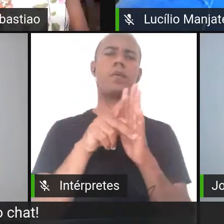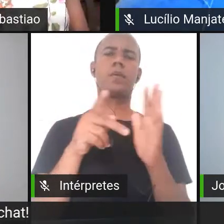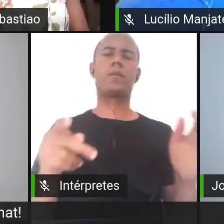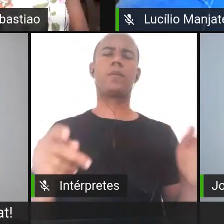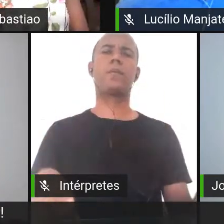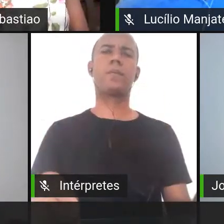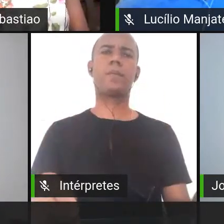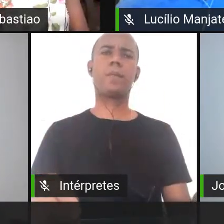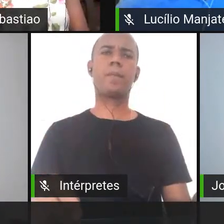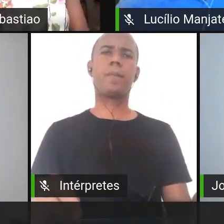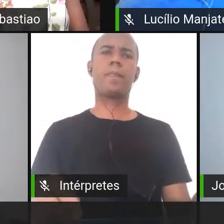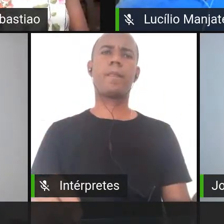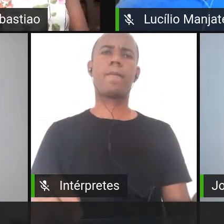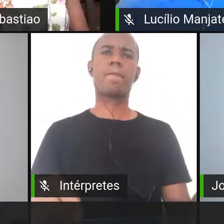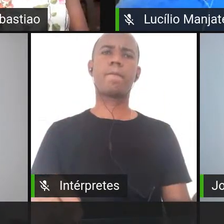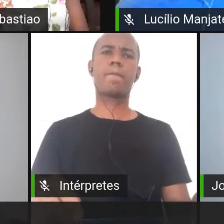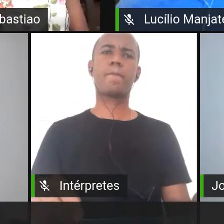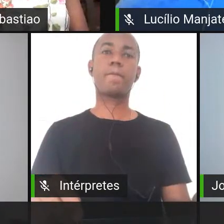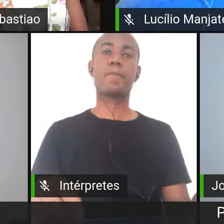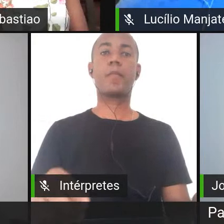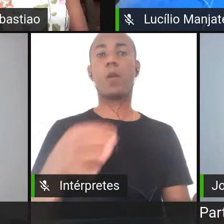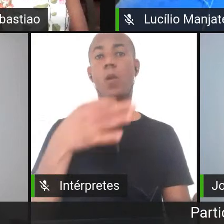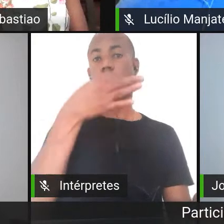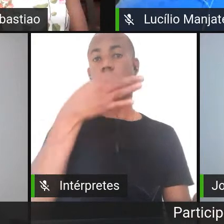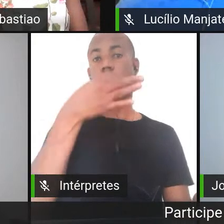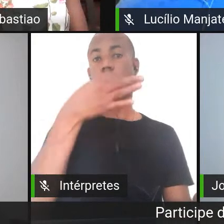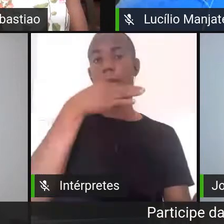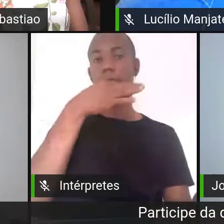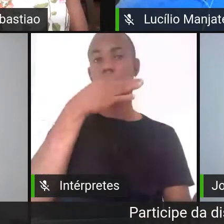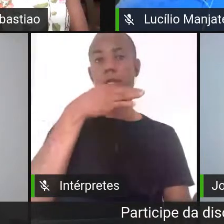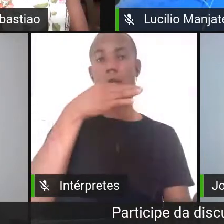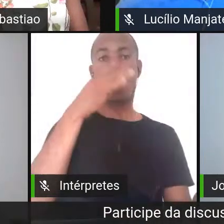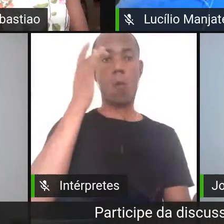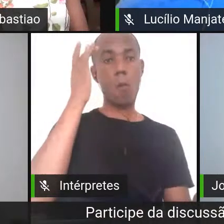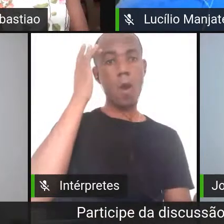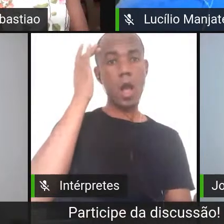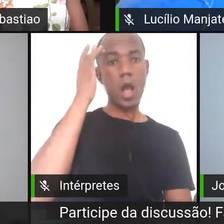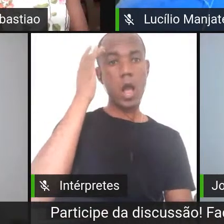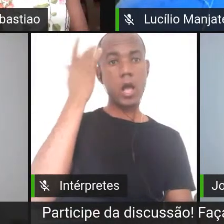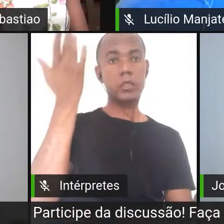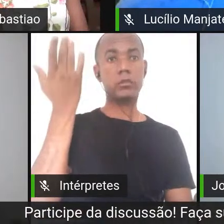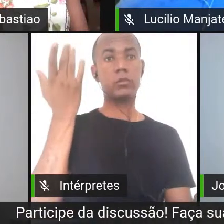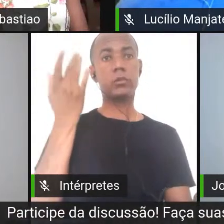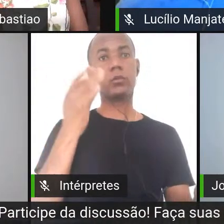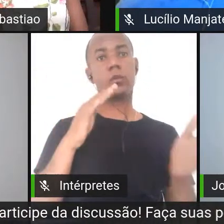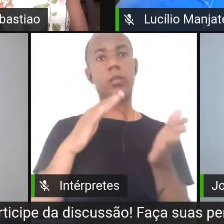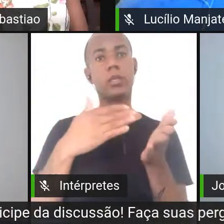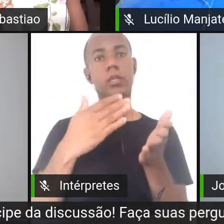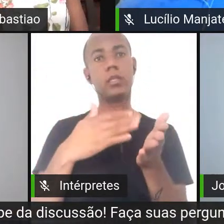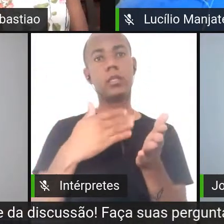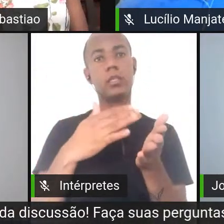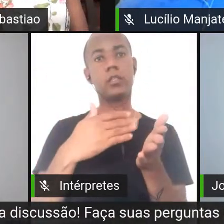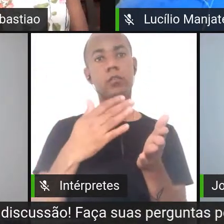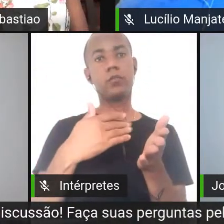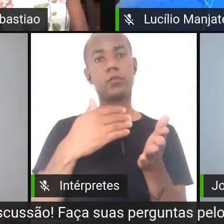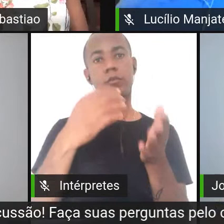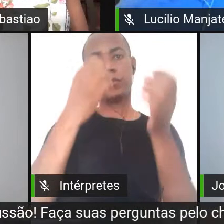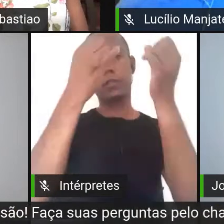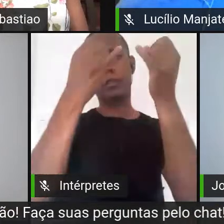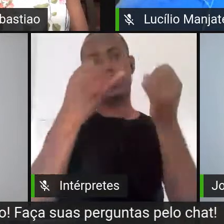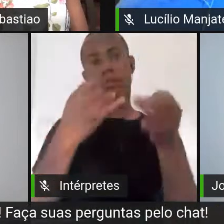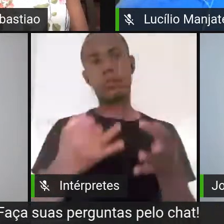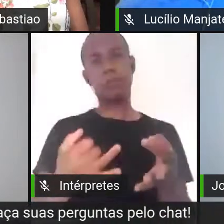Tá. Eu acho que o livro da Eliana, de que estamos aqui a falar, falávamos há